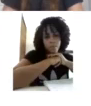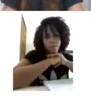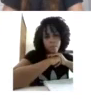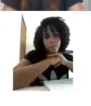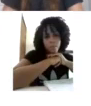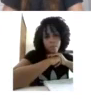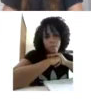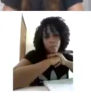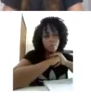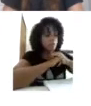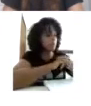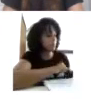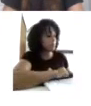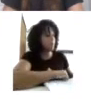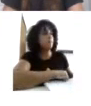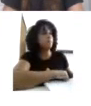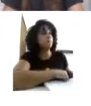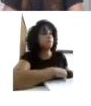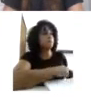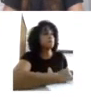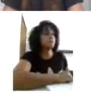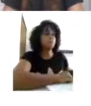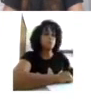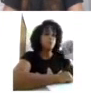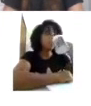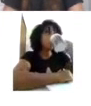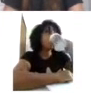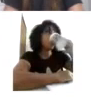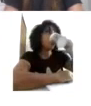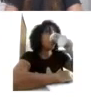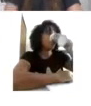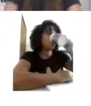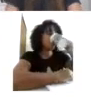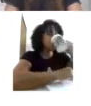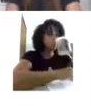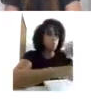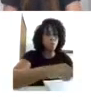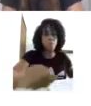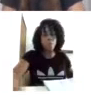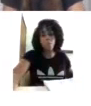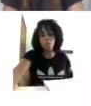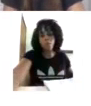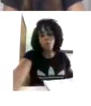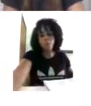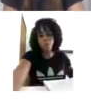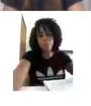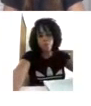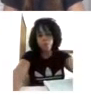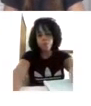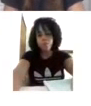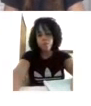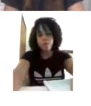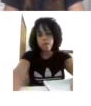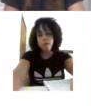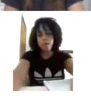duplo pertencimento, né, de várias vias. A gente aprende enquanto universidade, o estudante aprende enquanto um